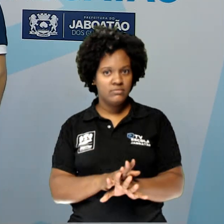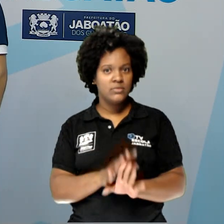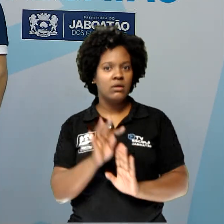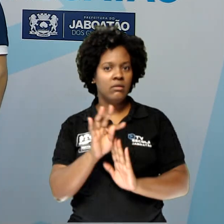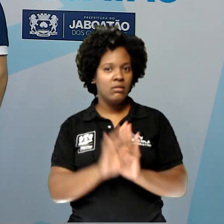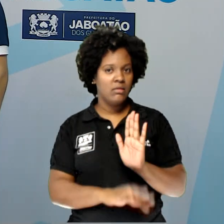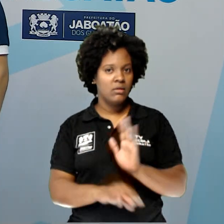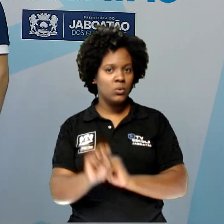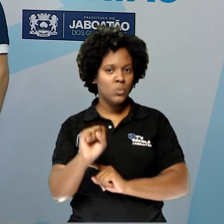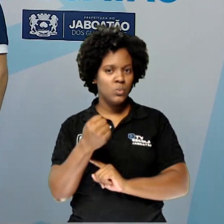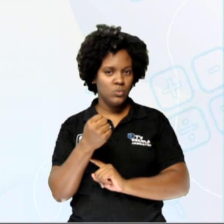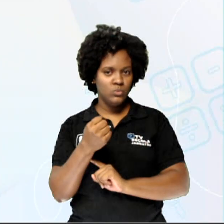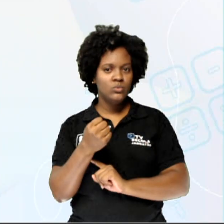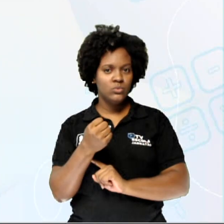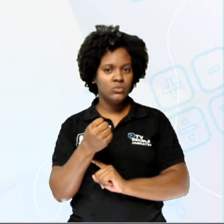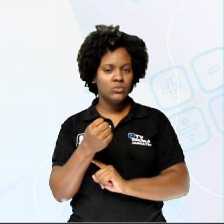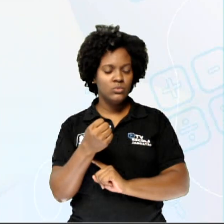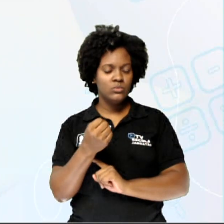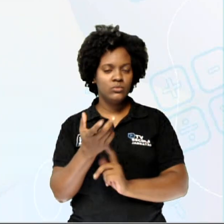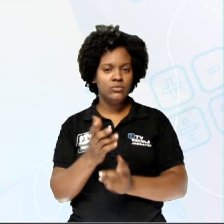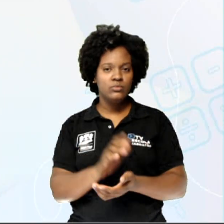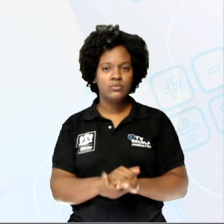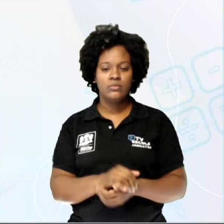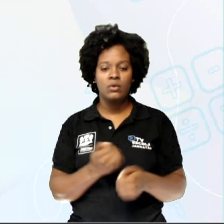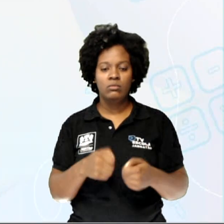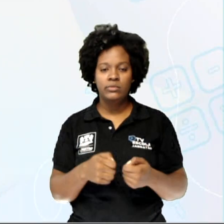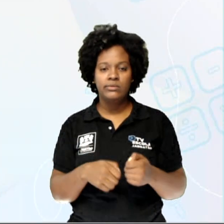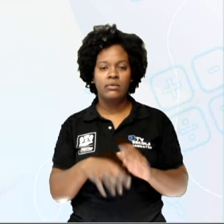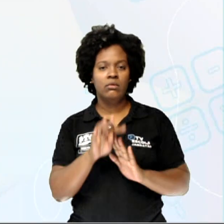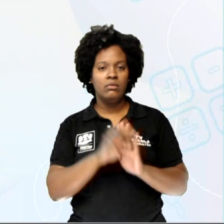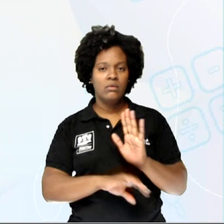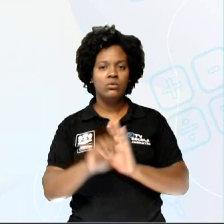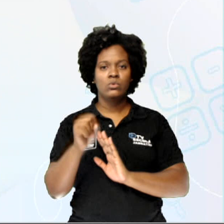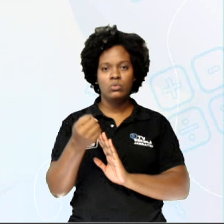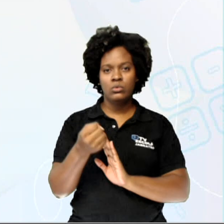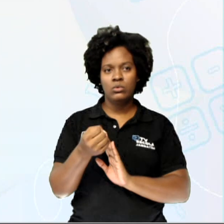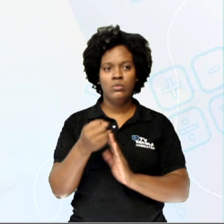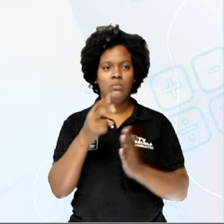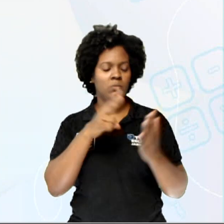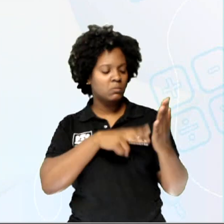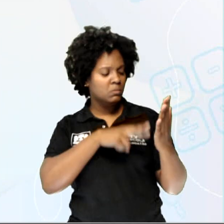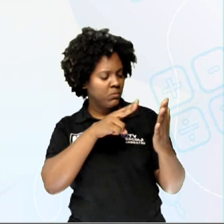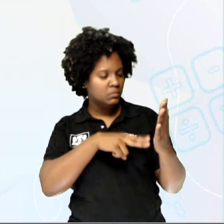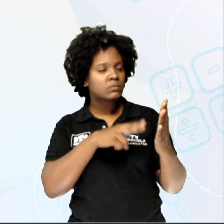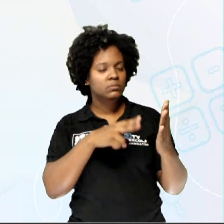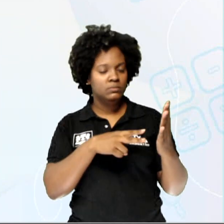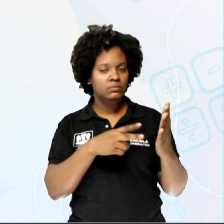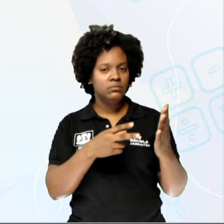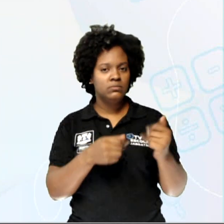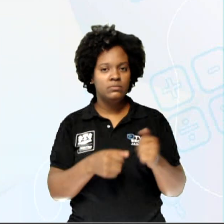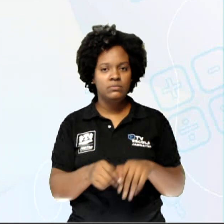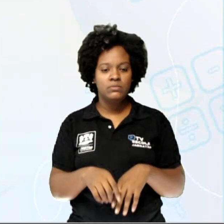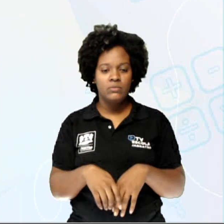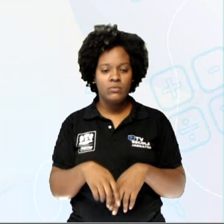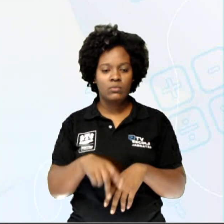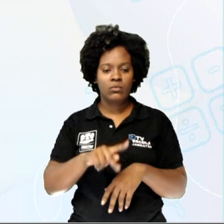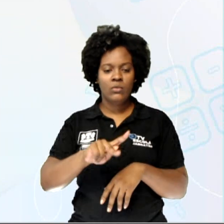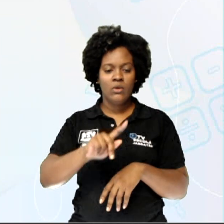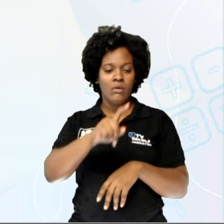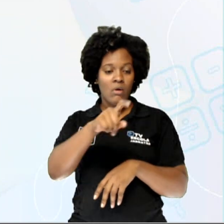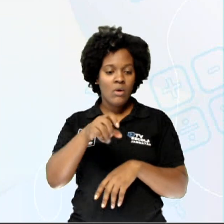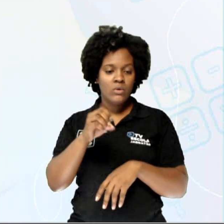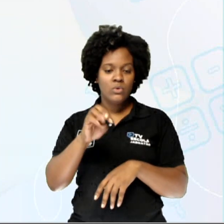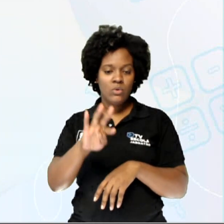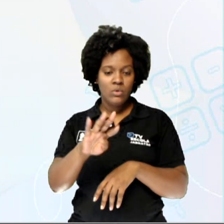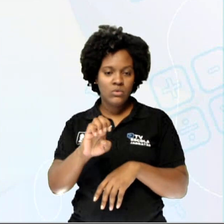para a questão 8. A questão 8 precisará do texto 8. Vamos dar uma lida aqui comigo nesse texto. Shot ecológico.